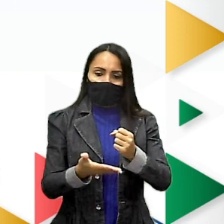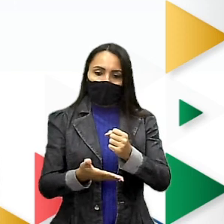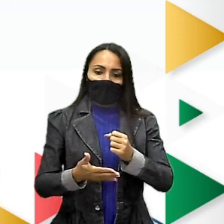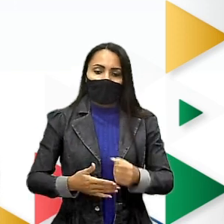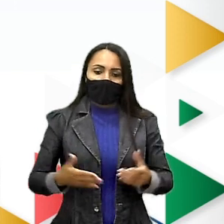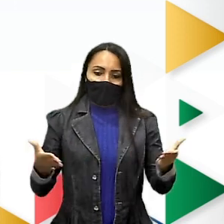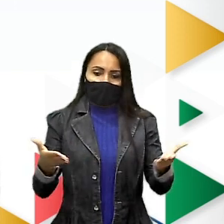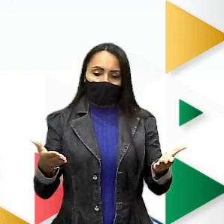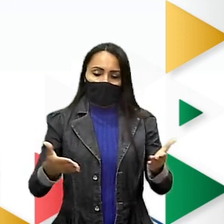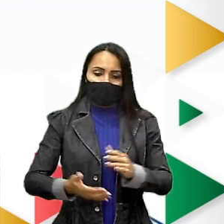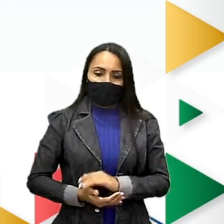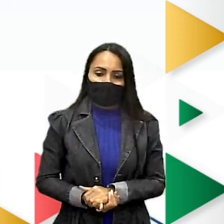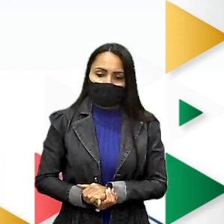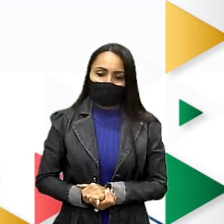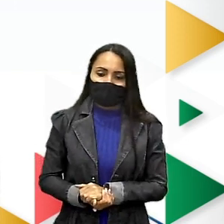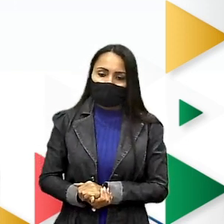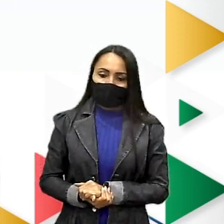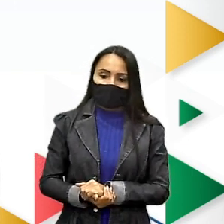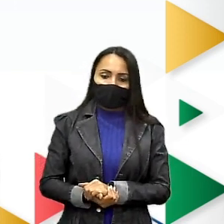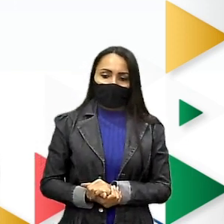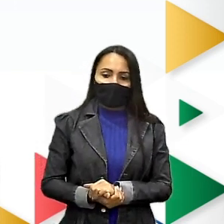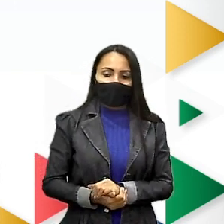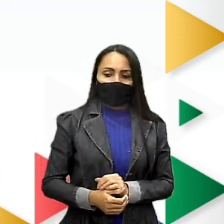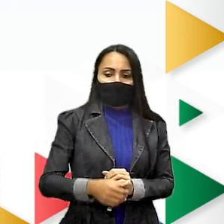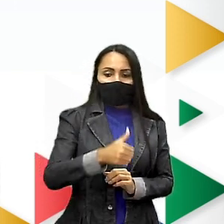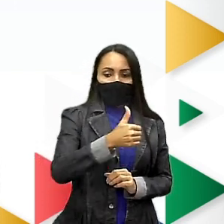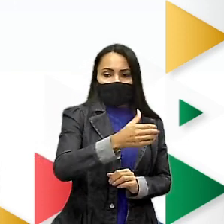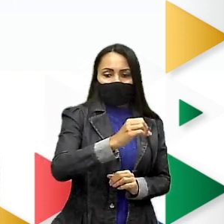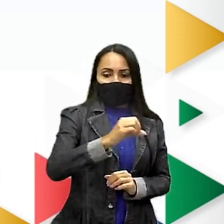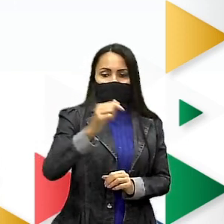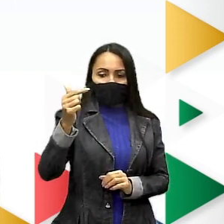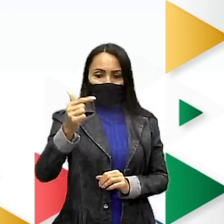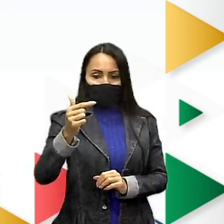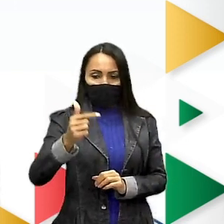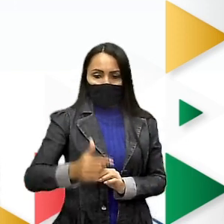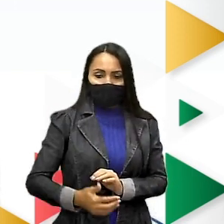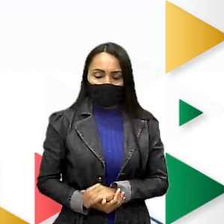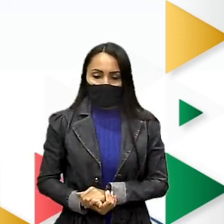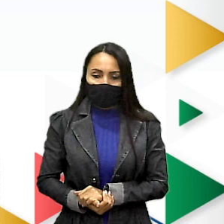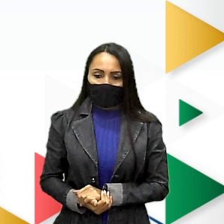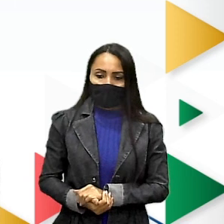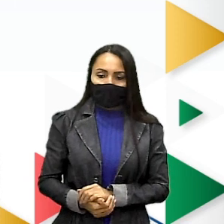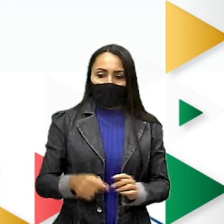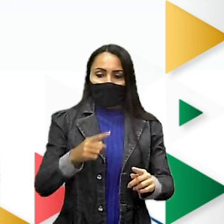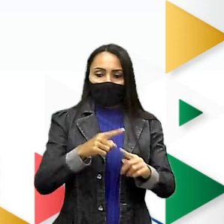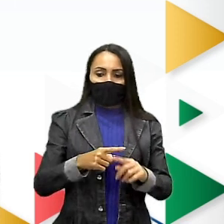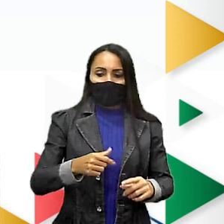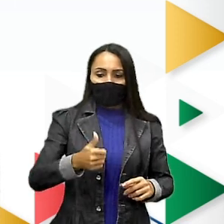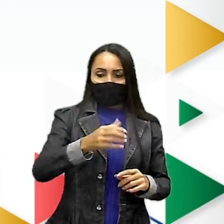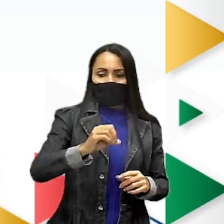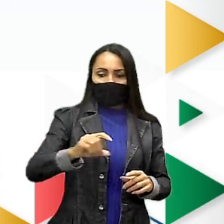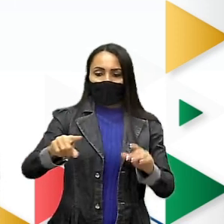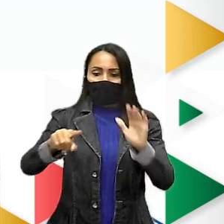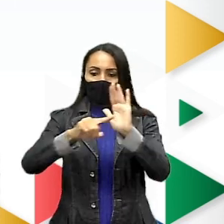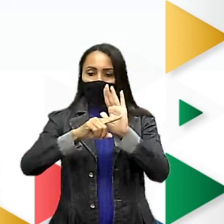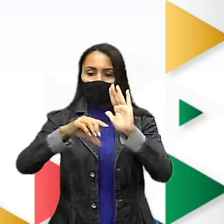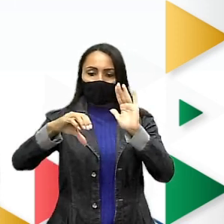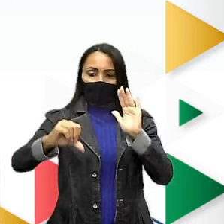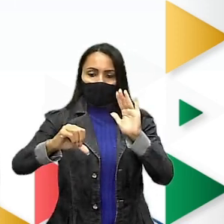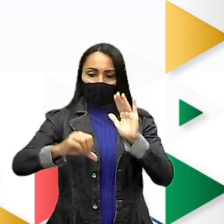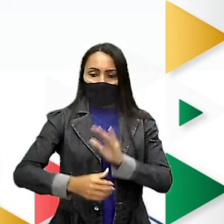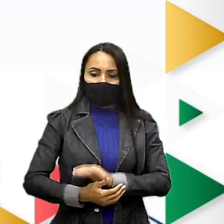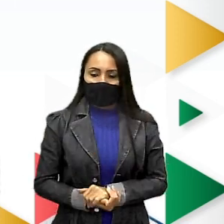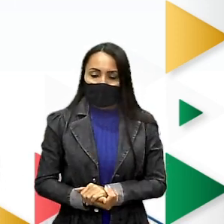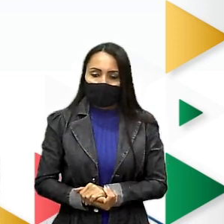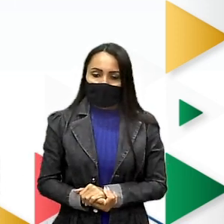potenciação. 100 é 10 ao quadrado, né? O número 2 é o número de zeros que